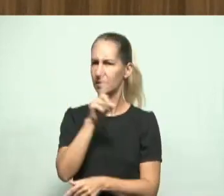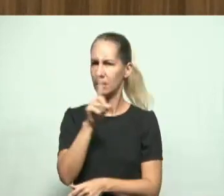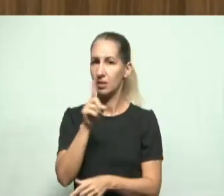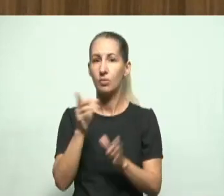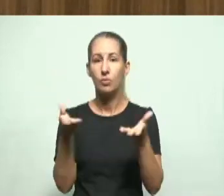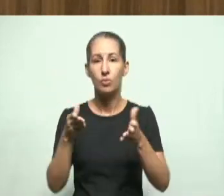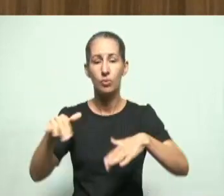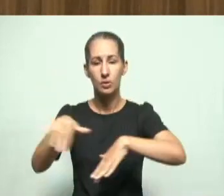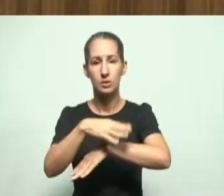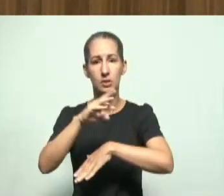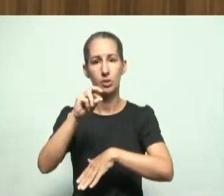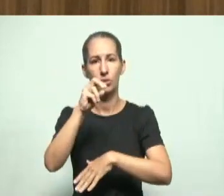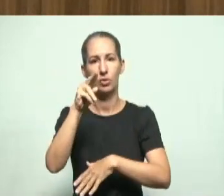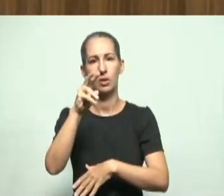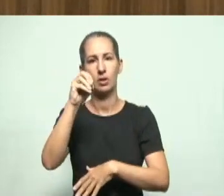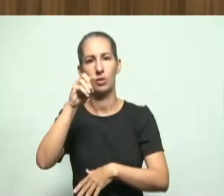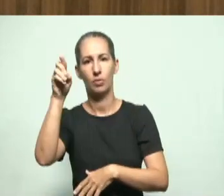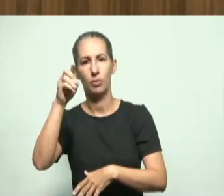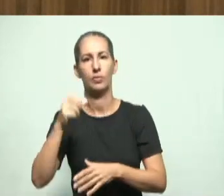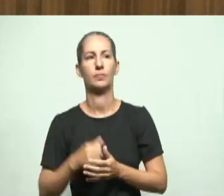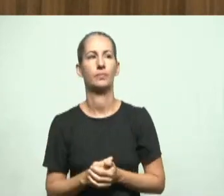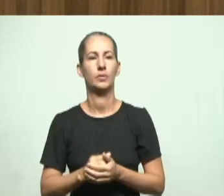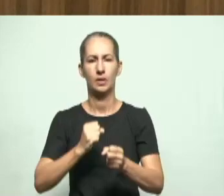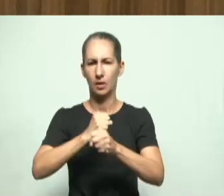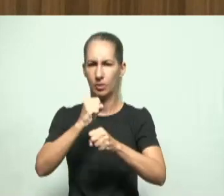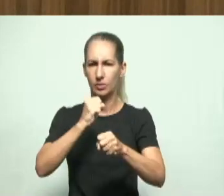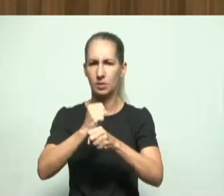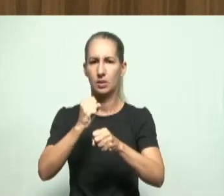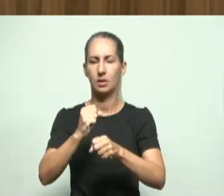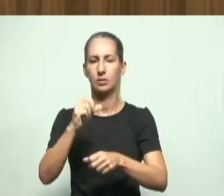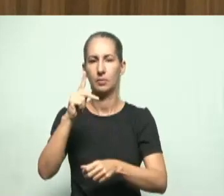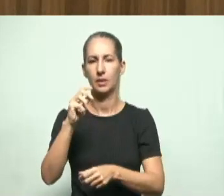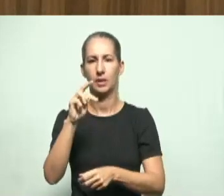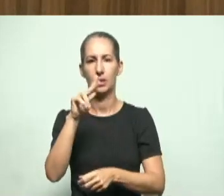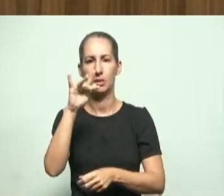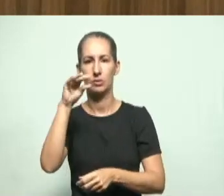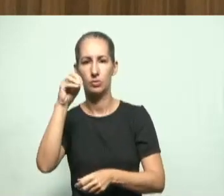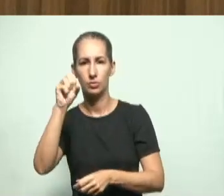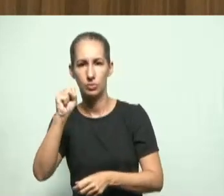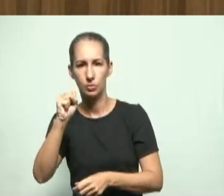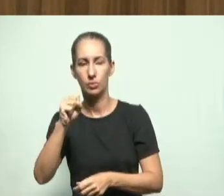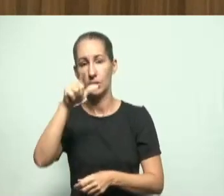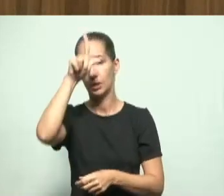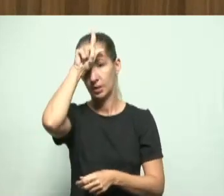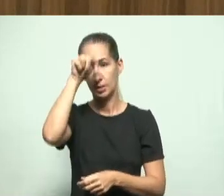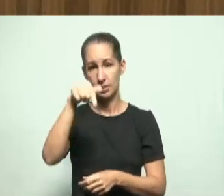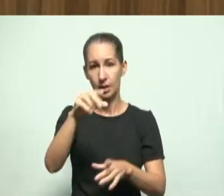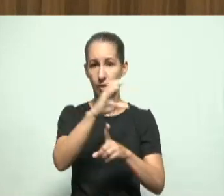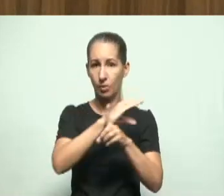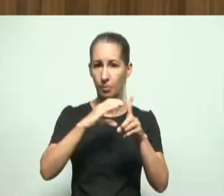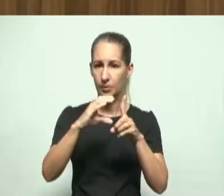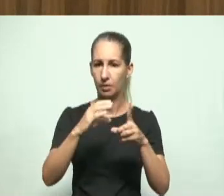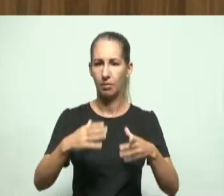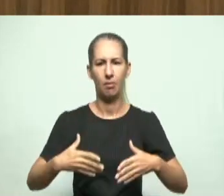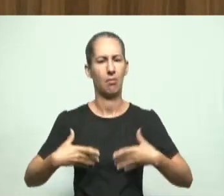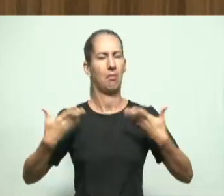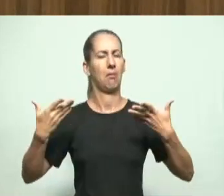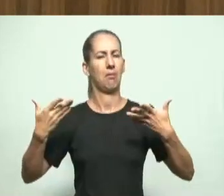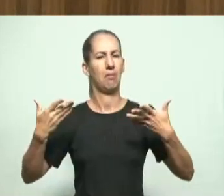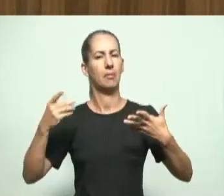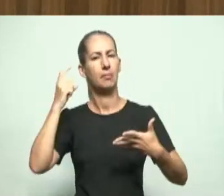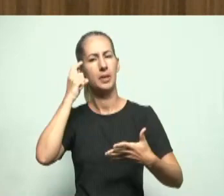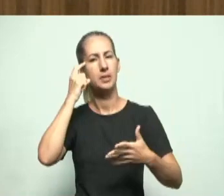hoje na rua Nossa Senhora do Ó, onde foi calçado o bairro Paraíso, onde uma liderança comunitária lá se acha bambambam,